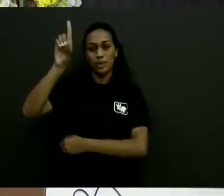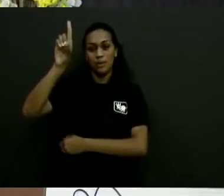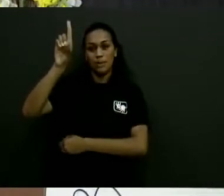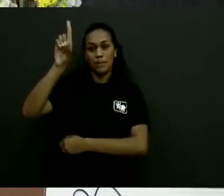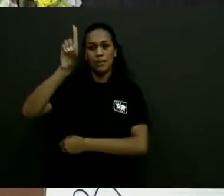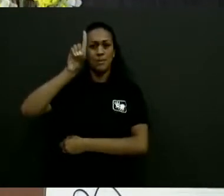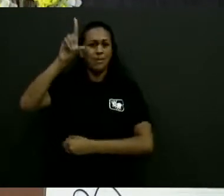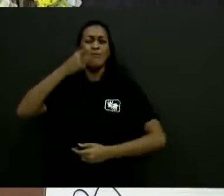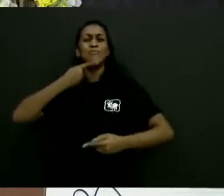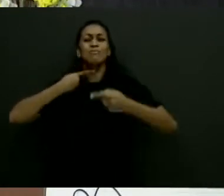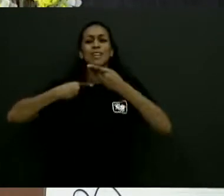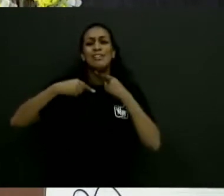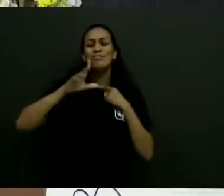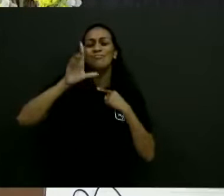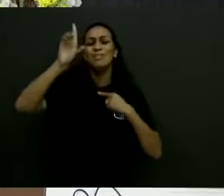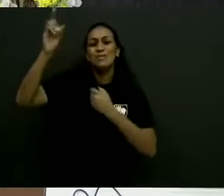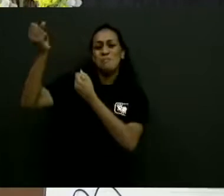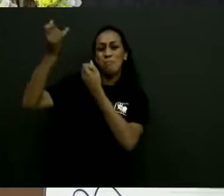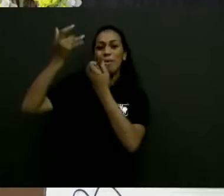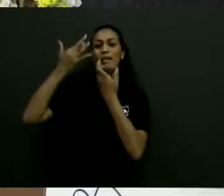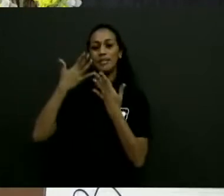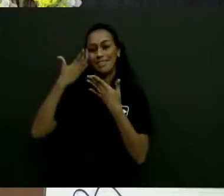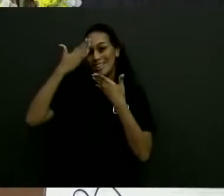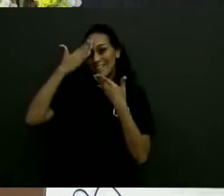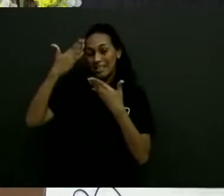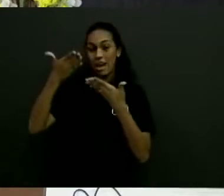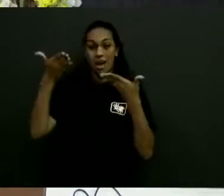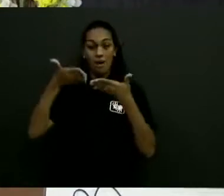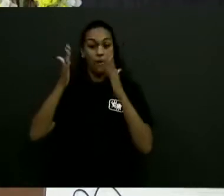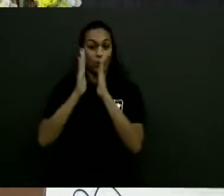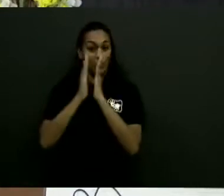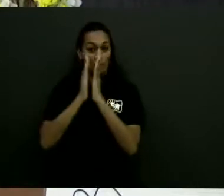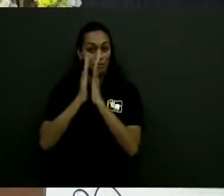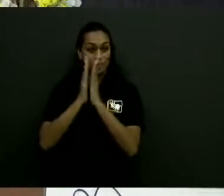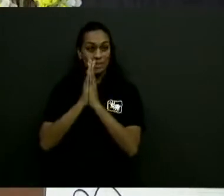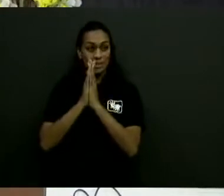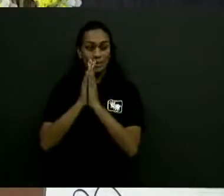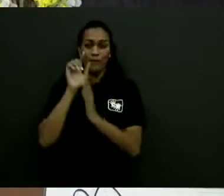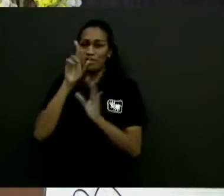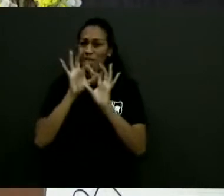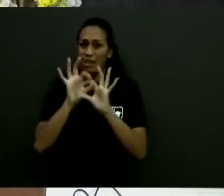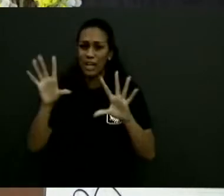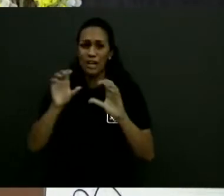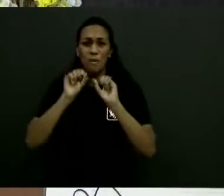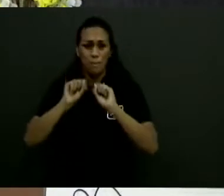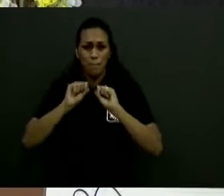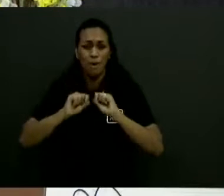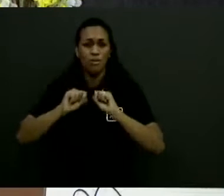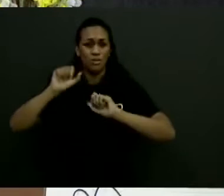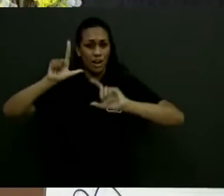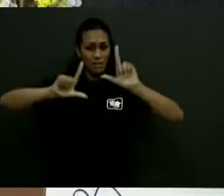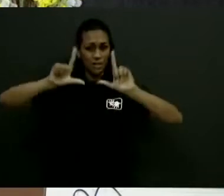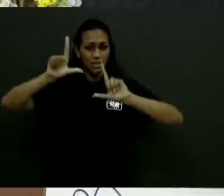Ele tem feito por nós. Vamos estar orando nesse momento. Se você quiser, você pode ligar a sua televisão